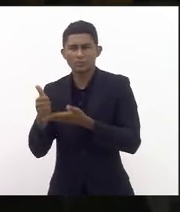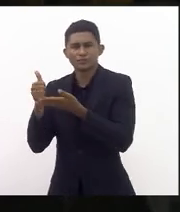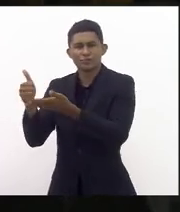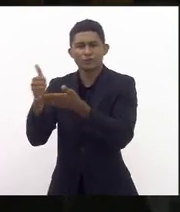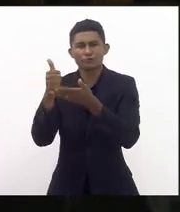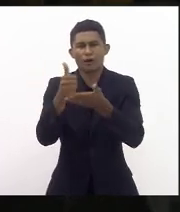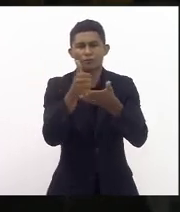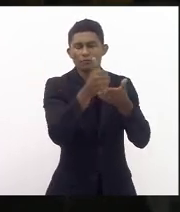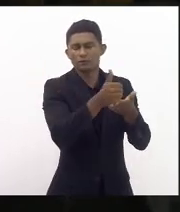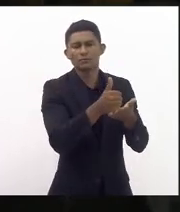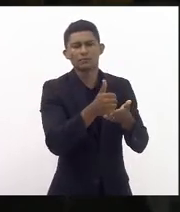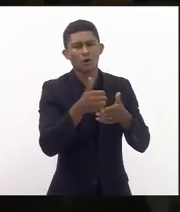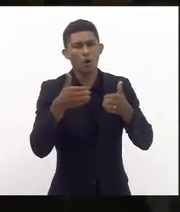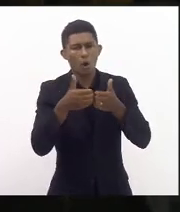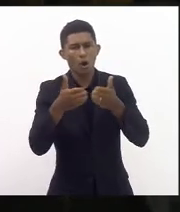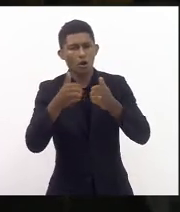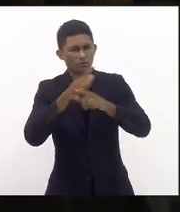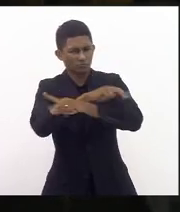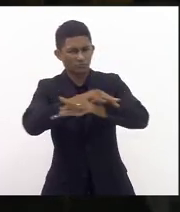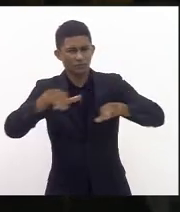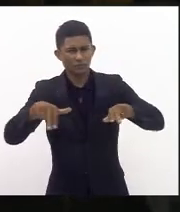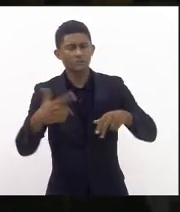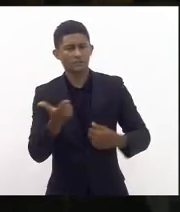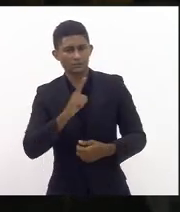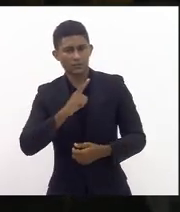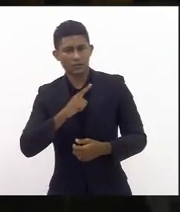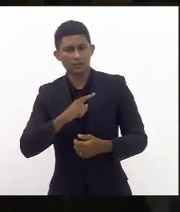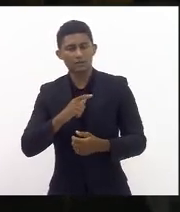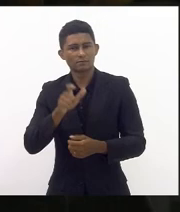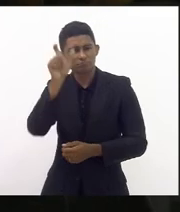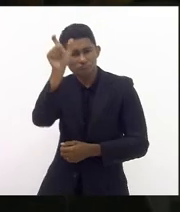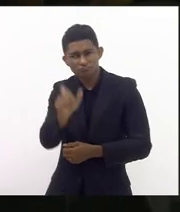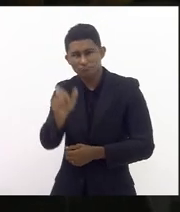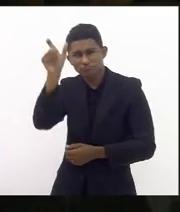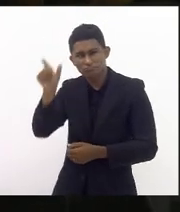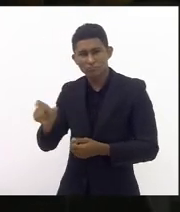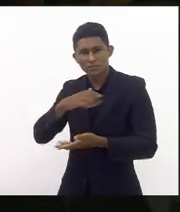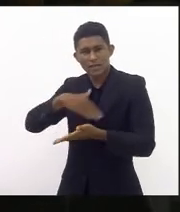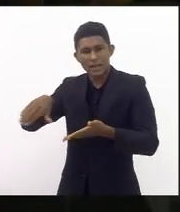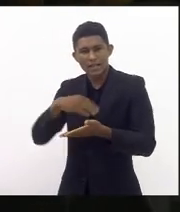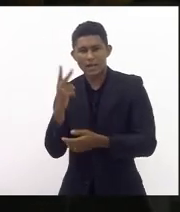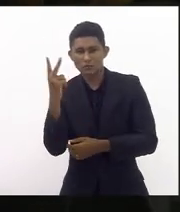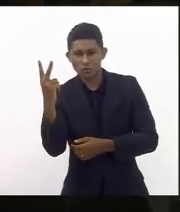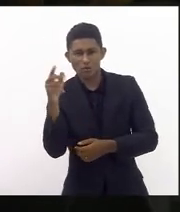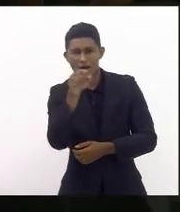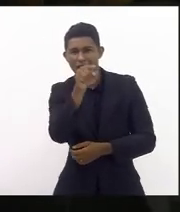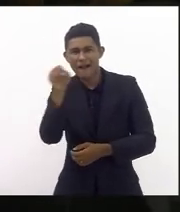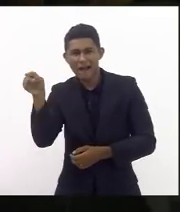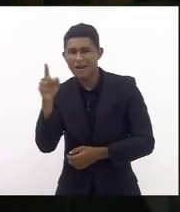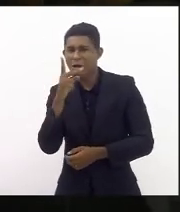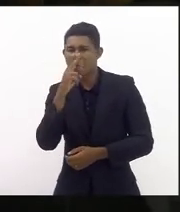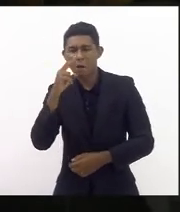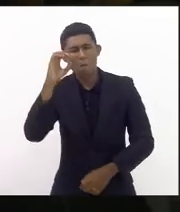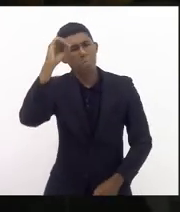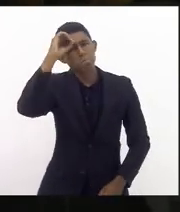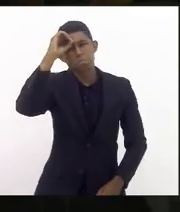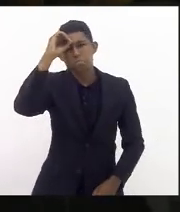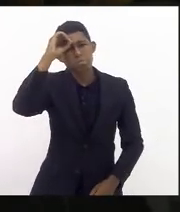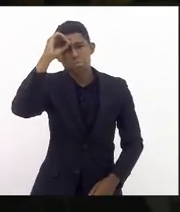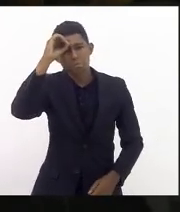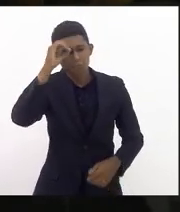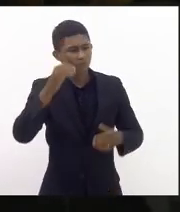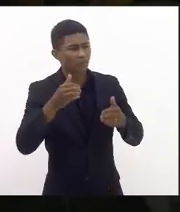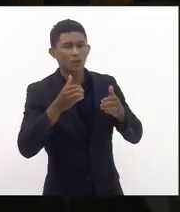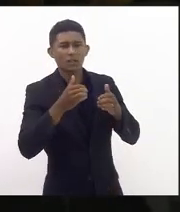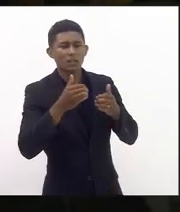passa a ter dois secretários seguidos, que entende tanto de transporte quanto eu entendo de